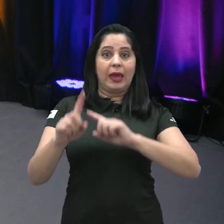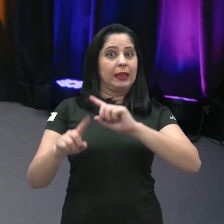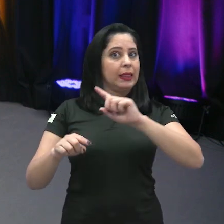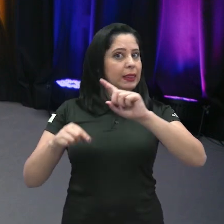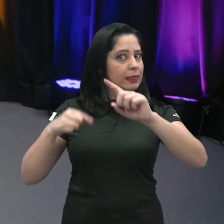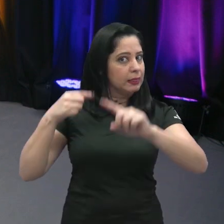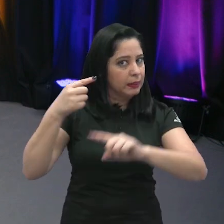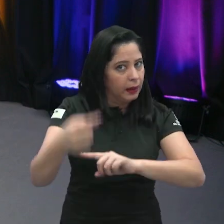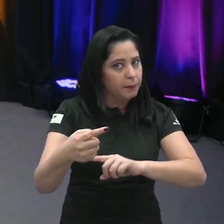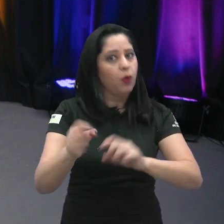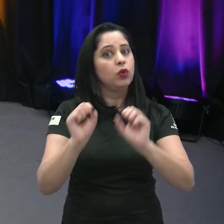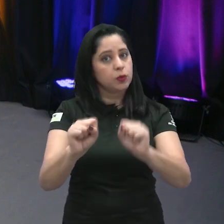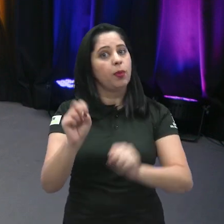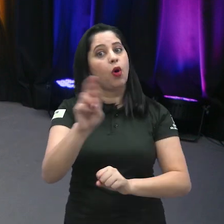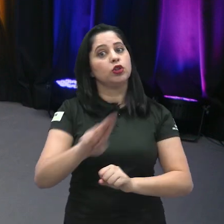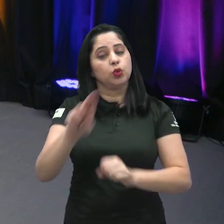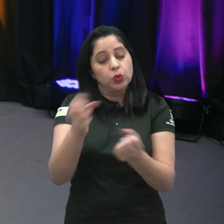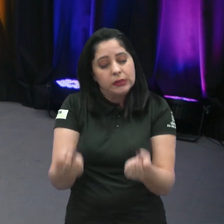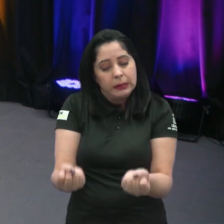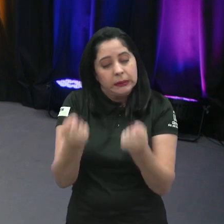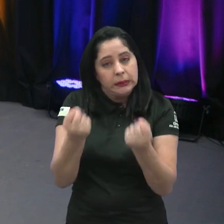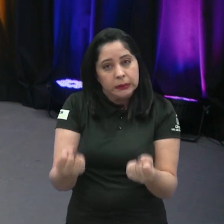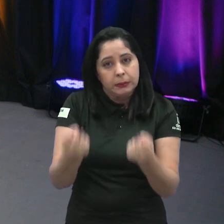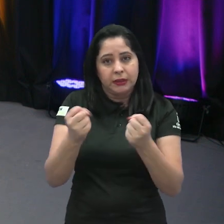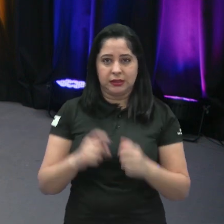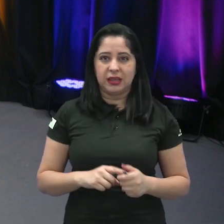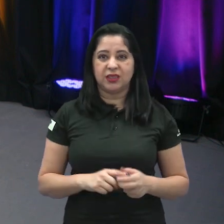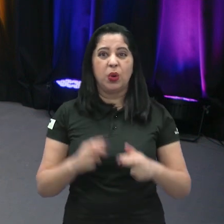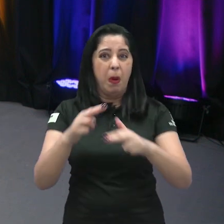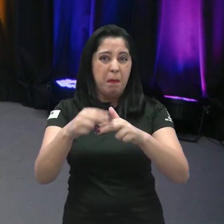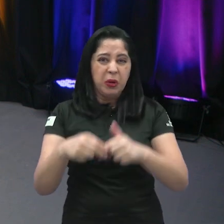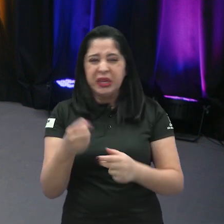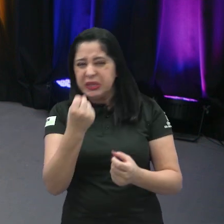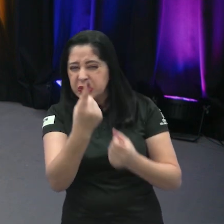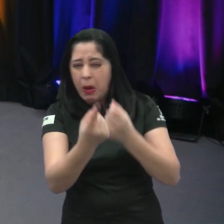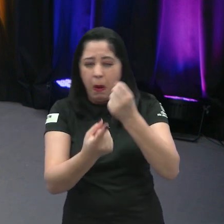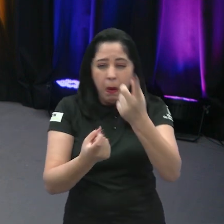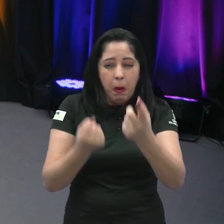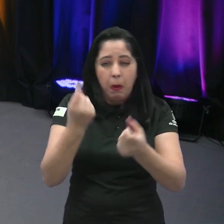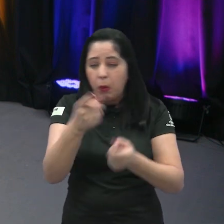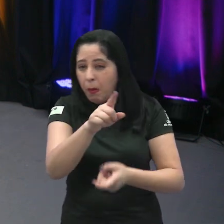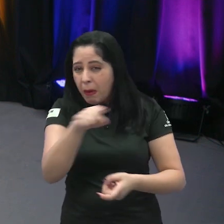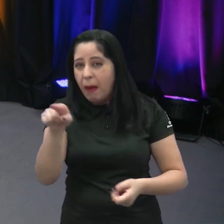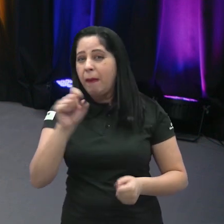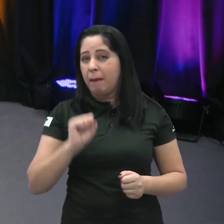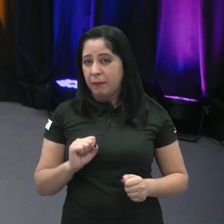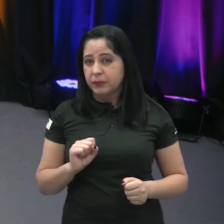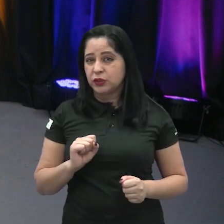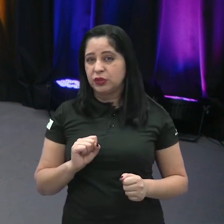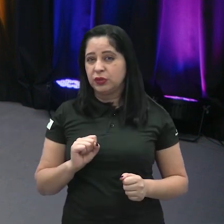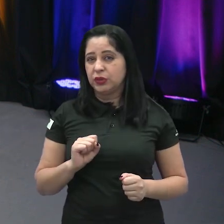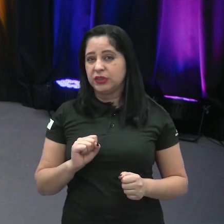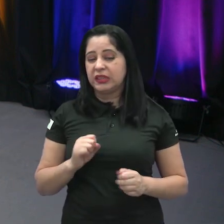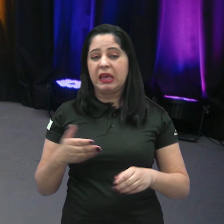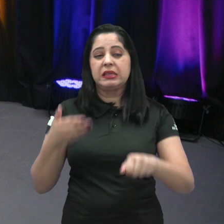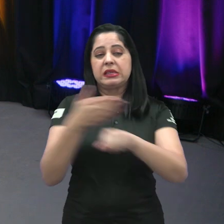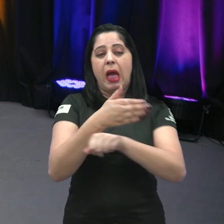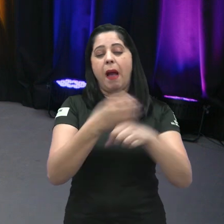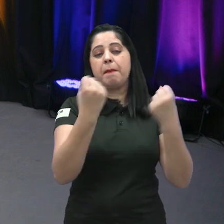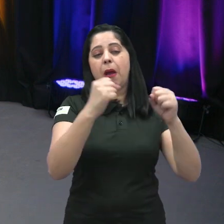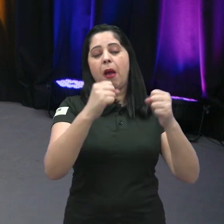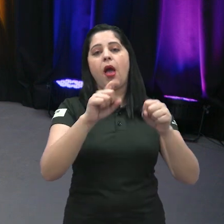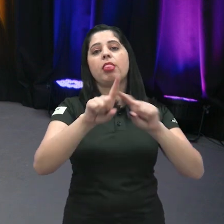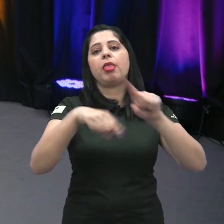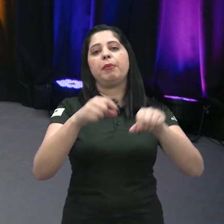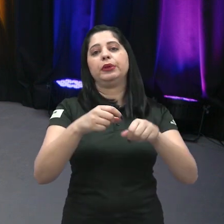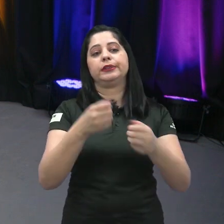depois vir a carga. Por isso, muitos de vocês que foram para uma academia se lesionaram com certeza foi a carga excessiva